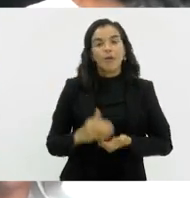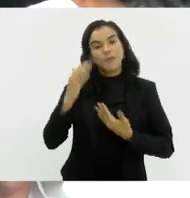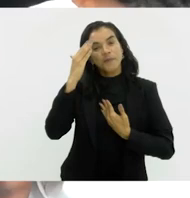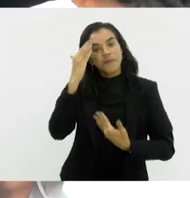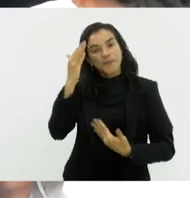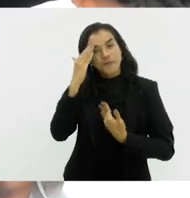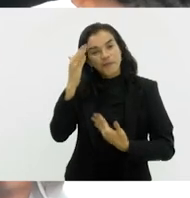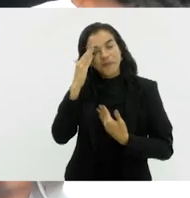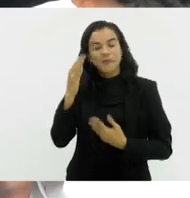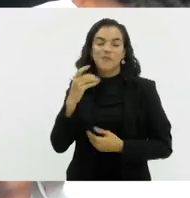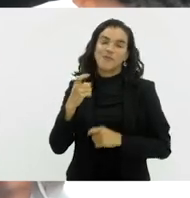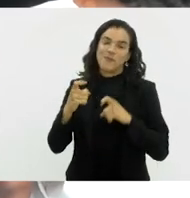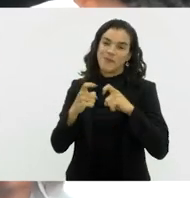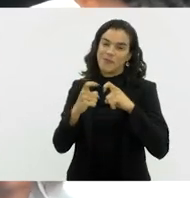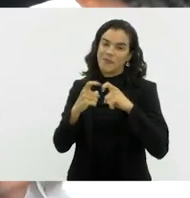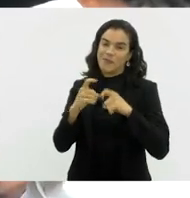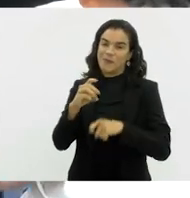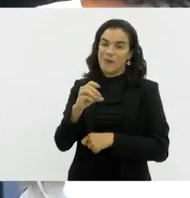Obrigada, doutor Magno.